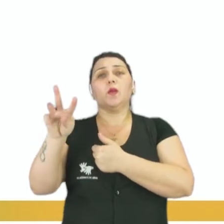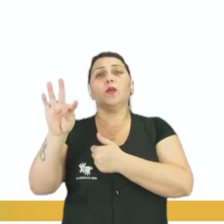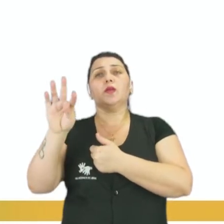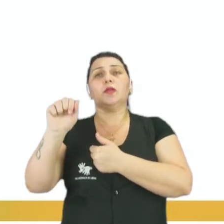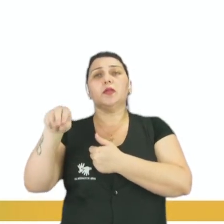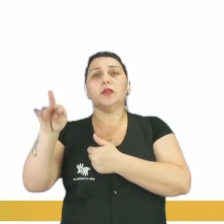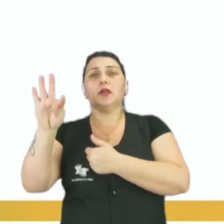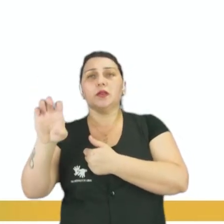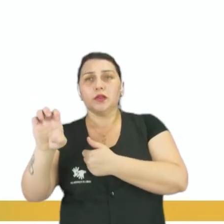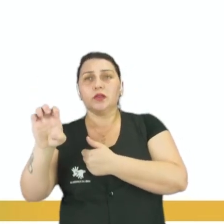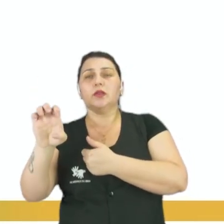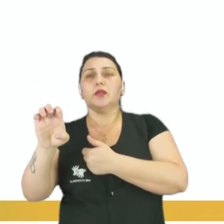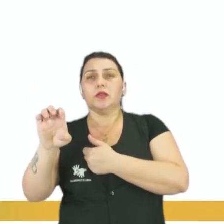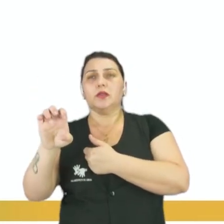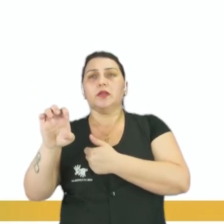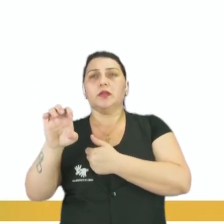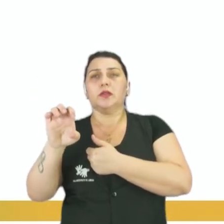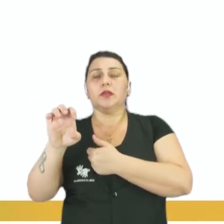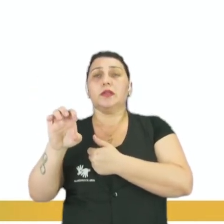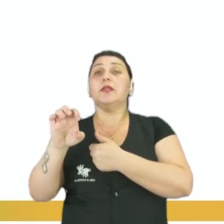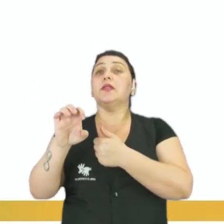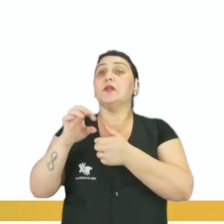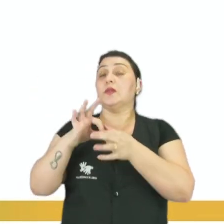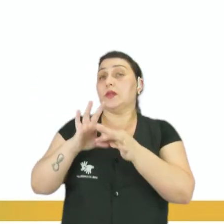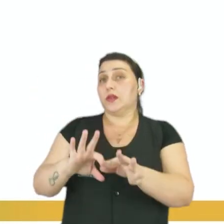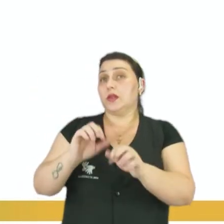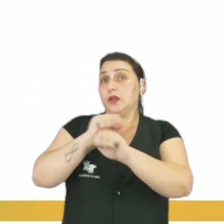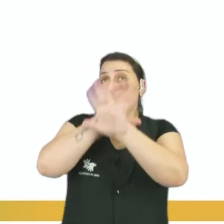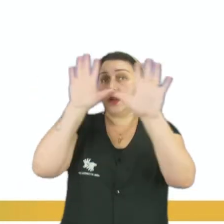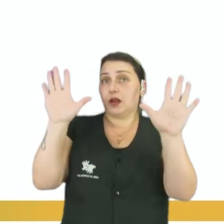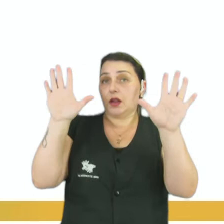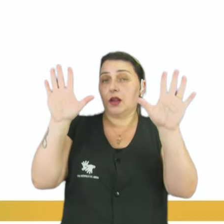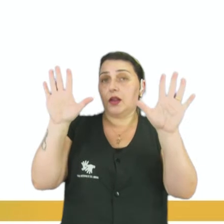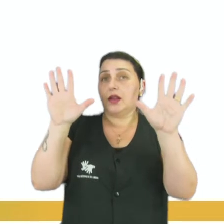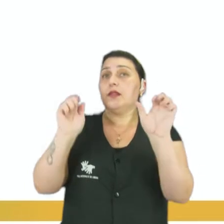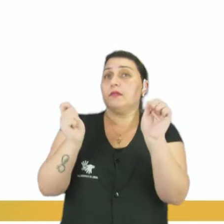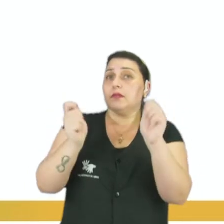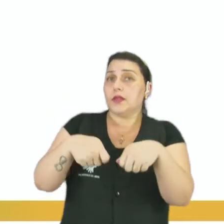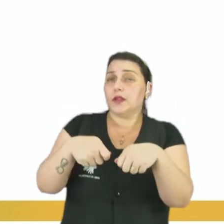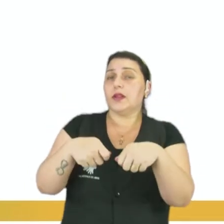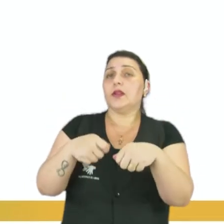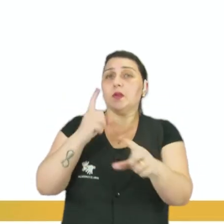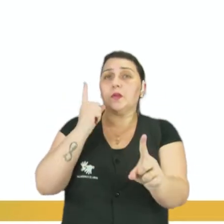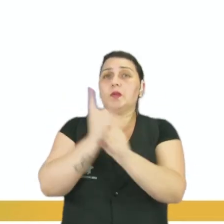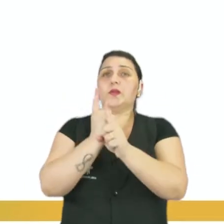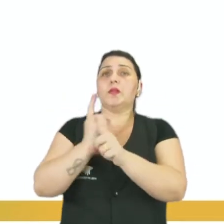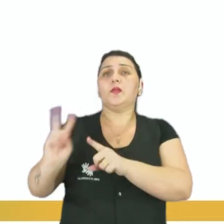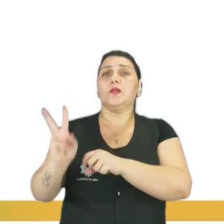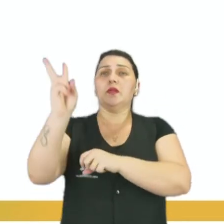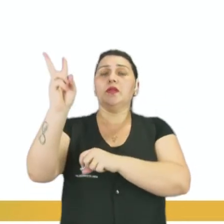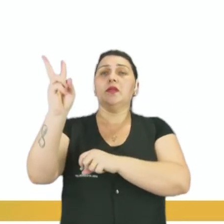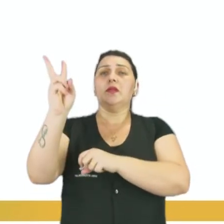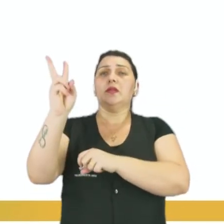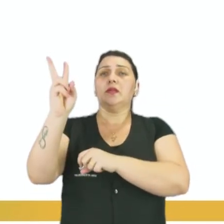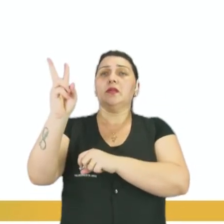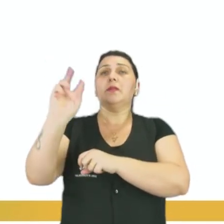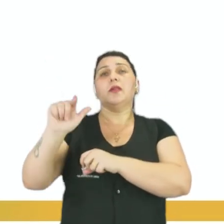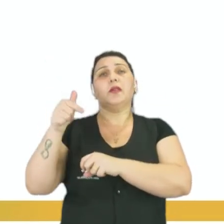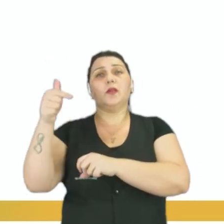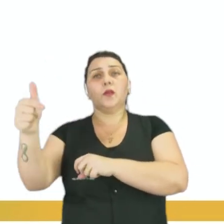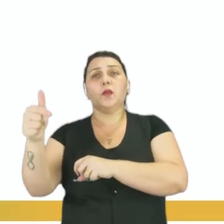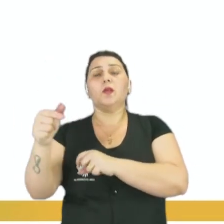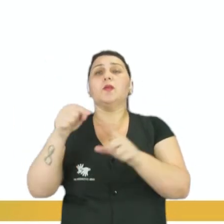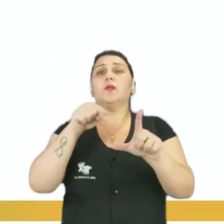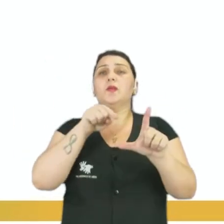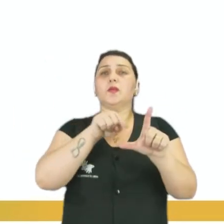de proporcionalidade então isso deixa nos deixa claro que é possível a gente achar os valores para